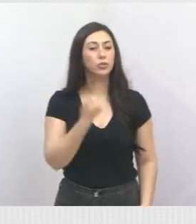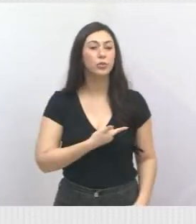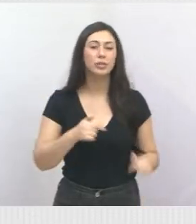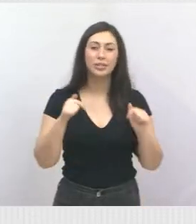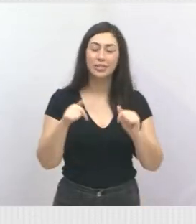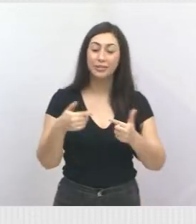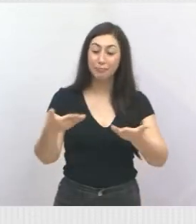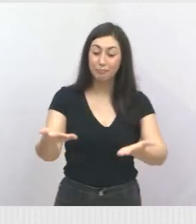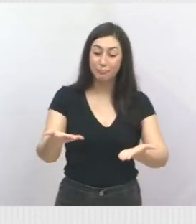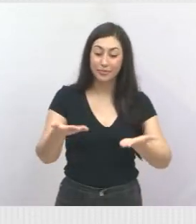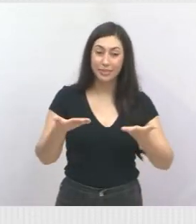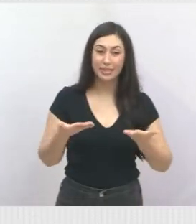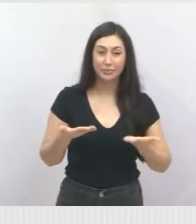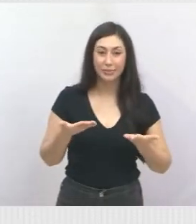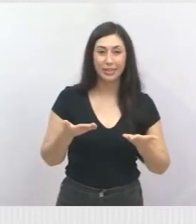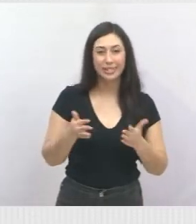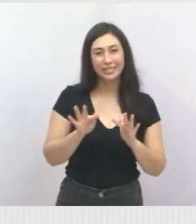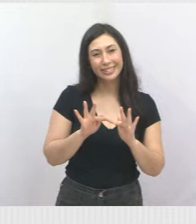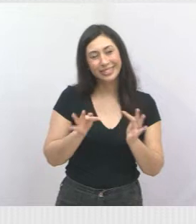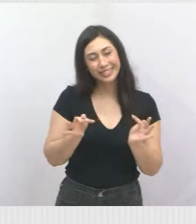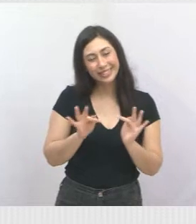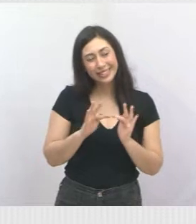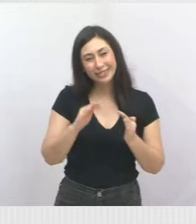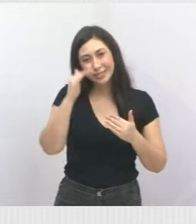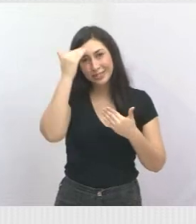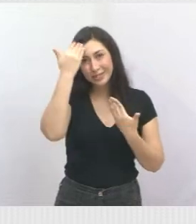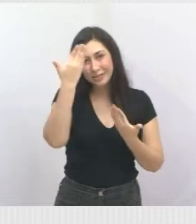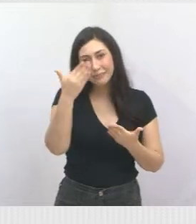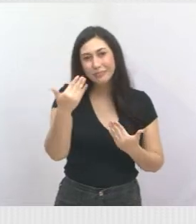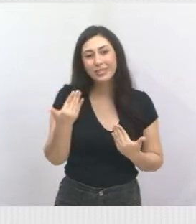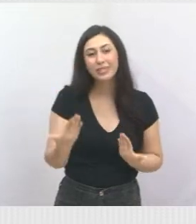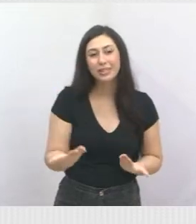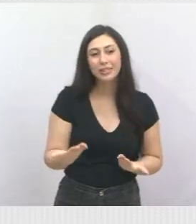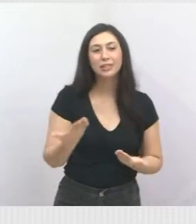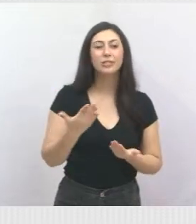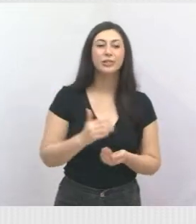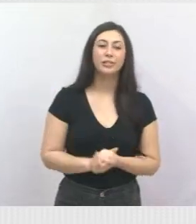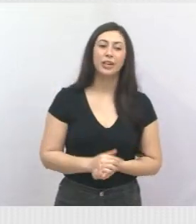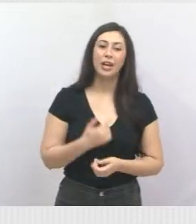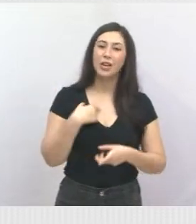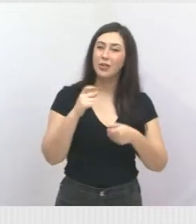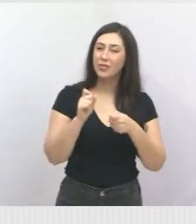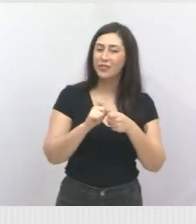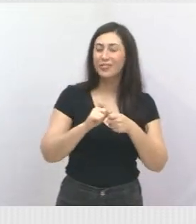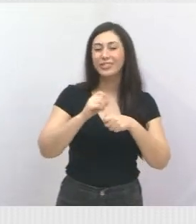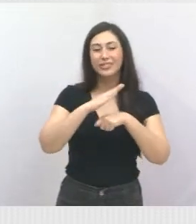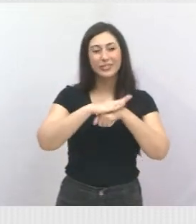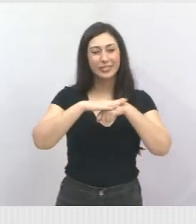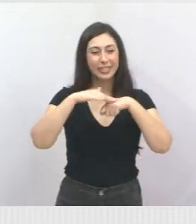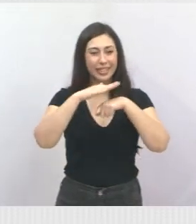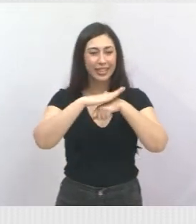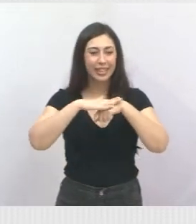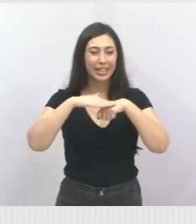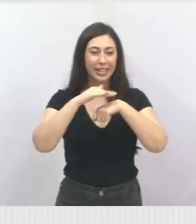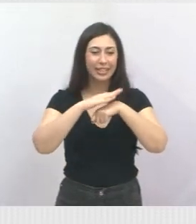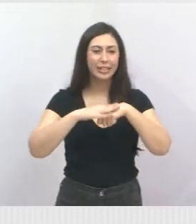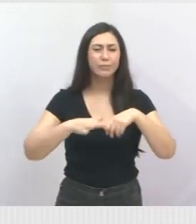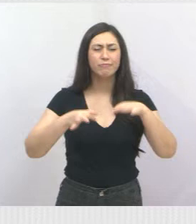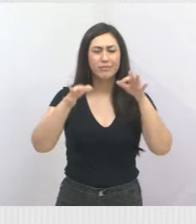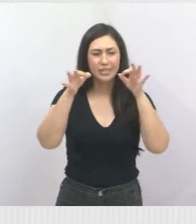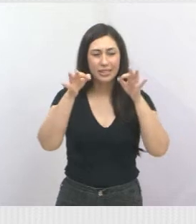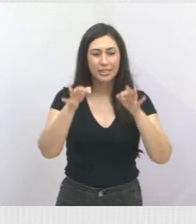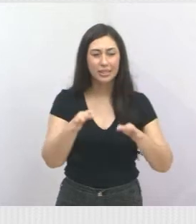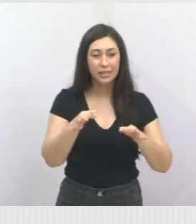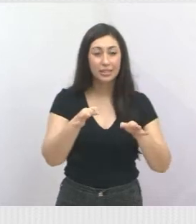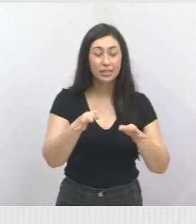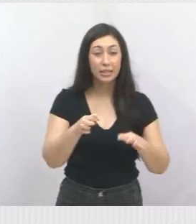poder receber essa simples e singela homenagem que eu fiz com tanto carinho para o senhor, vô. Eu tenho certeza